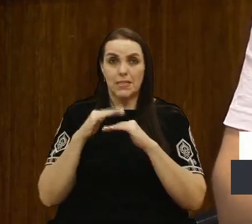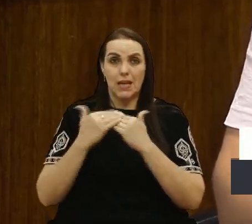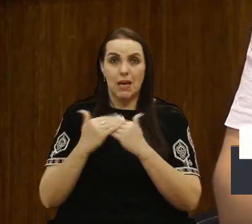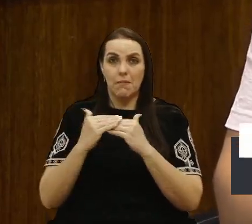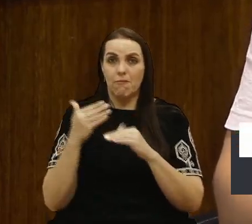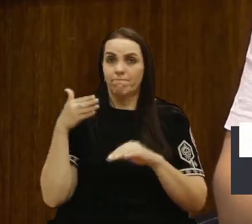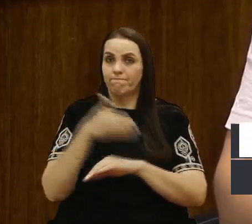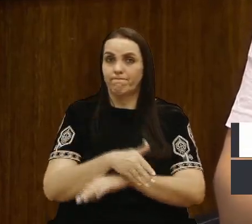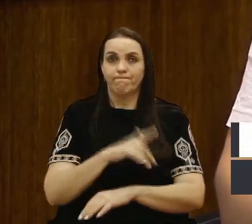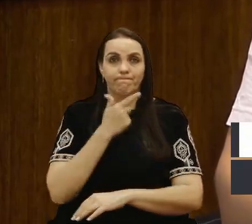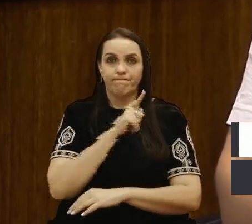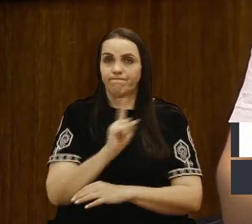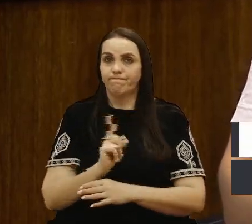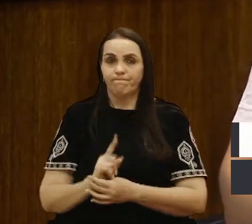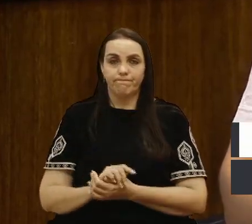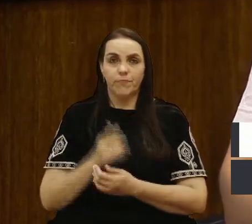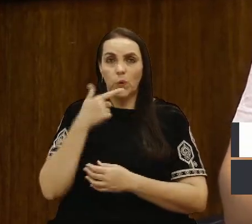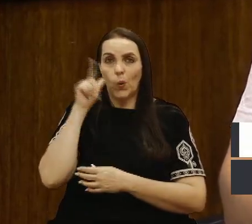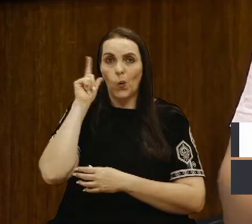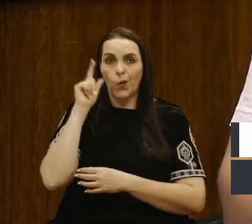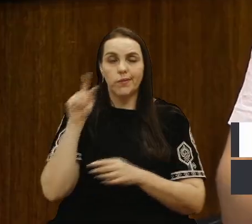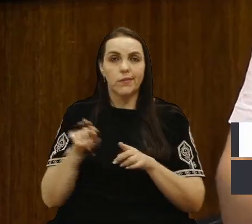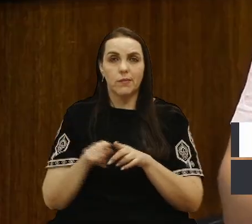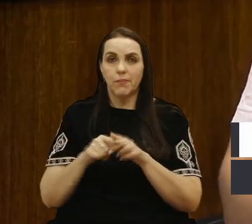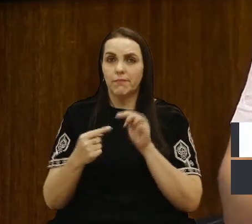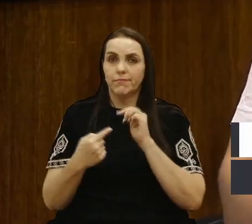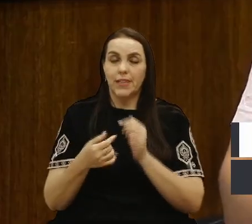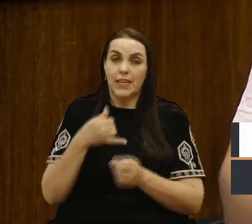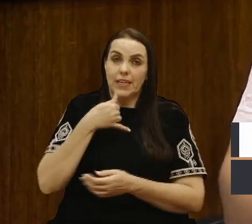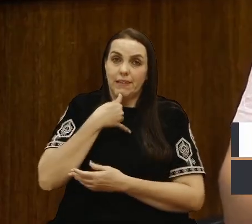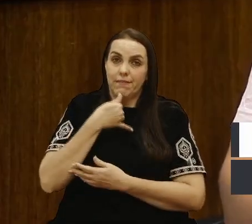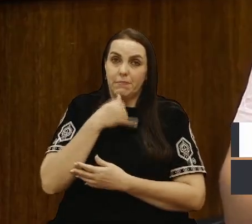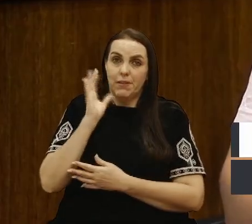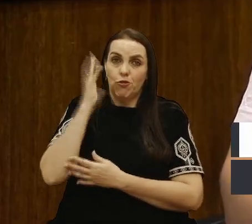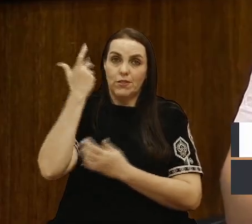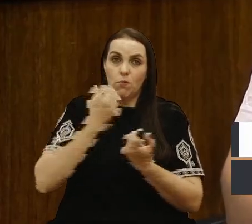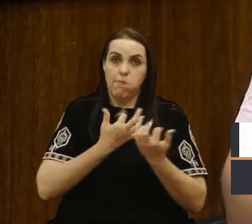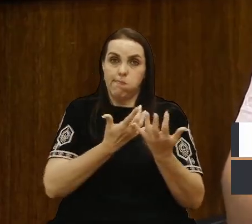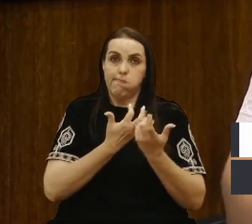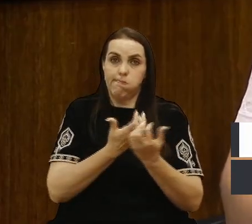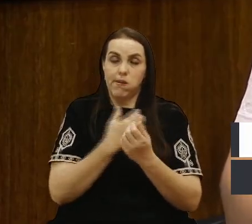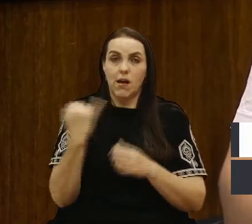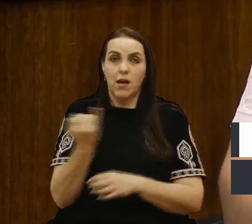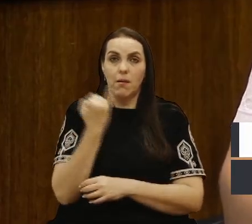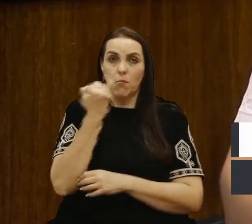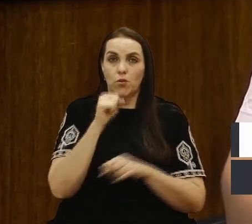infelizmente, para demonstrar a importância de um corpo de bombeiros, de um quartel na Zona Sul, nós tivemos